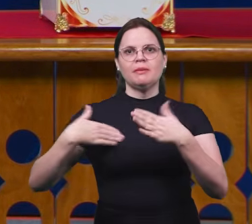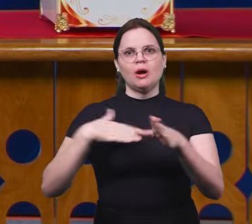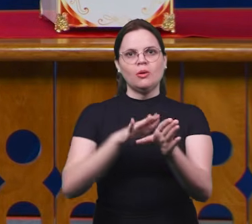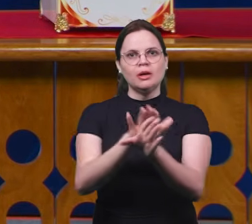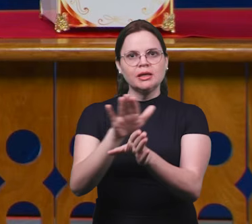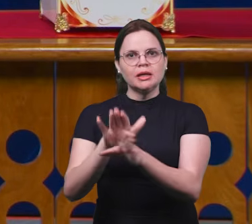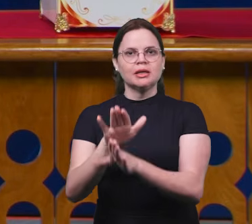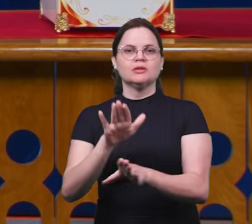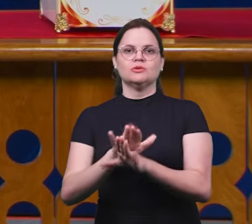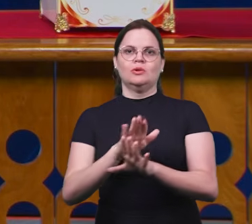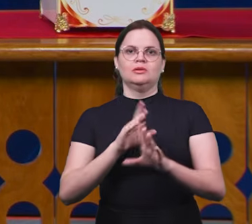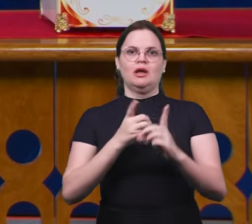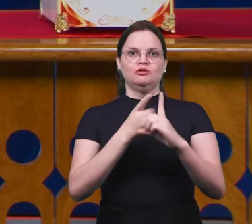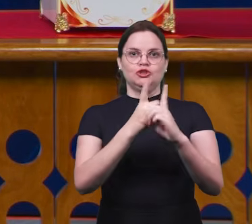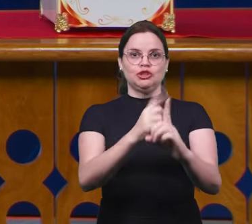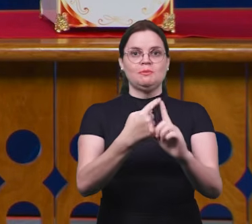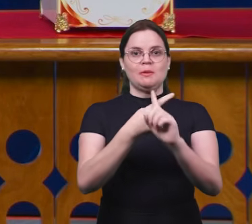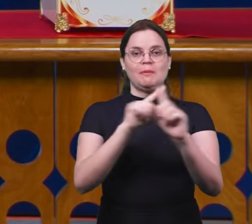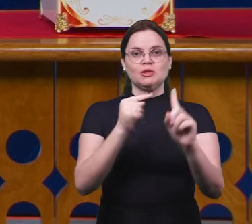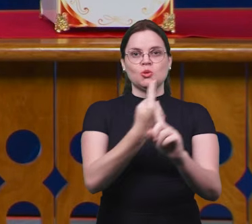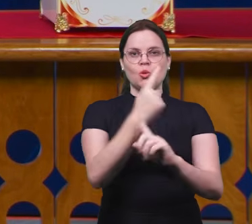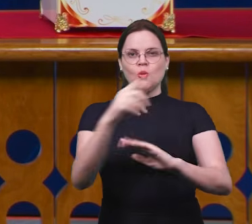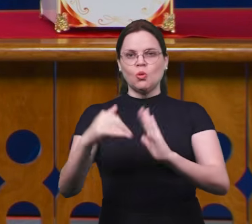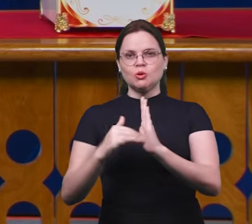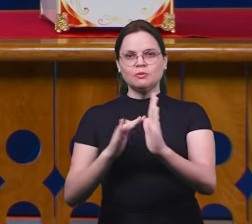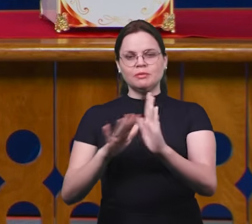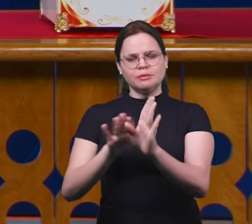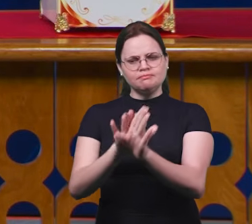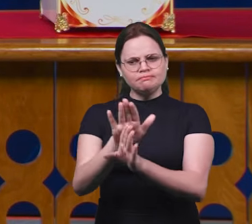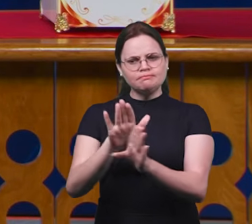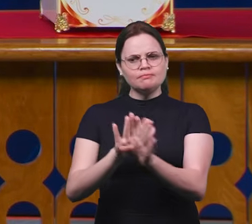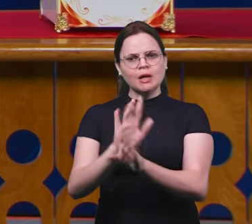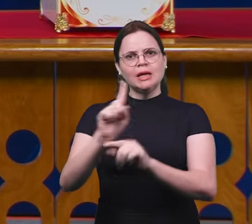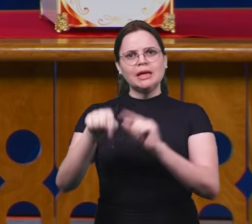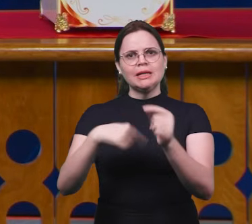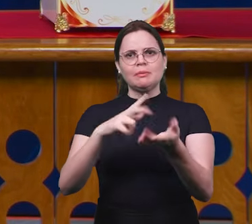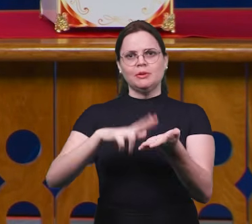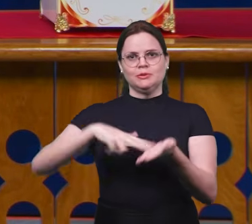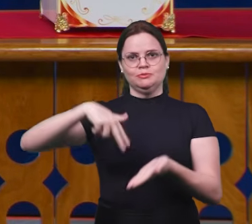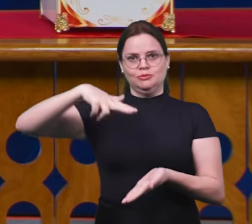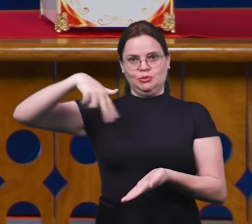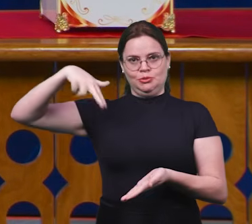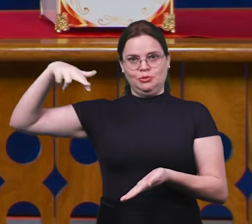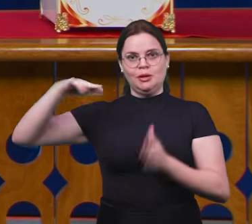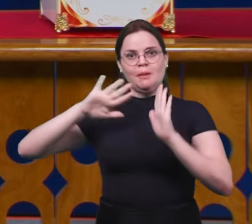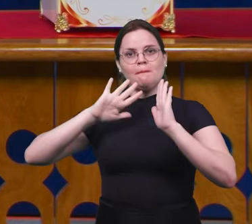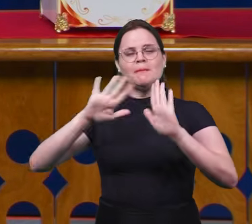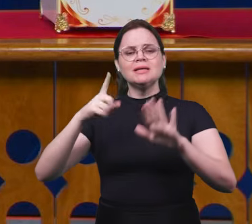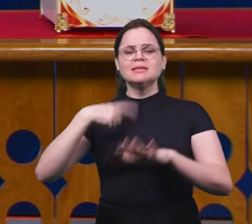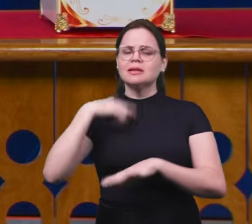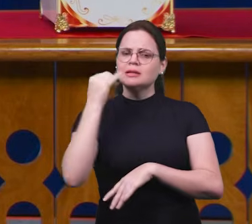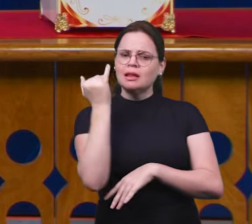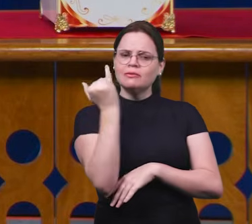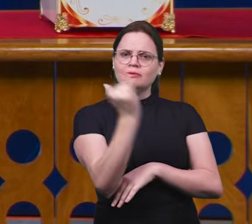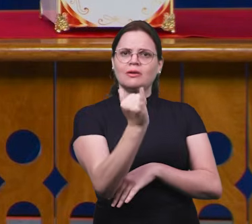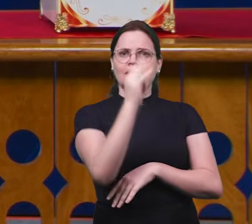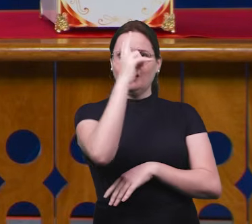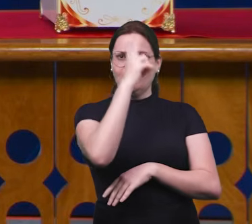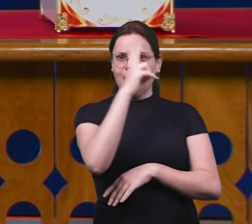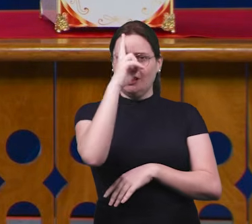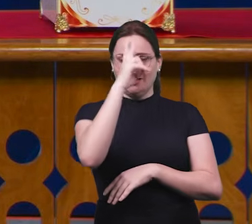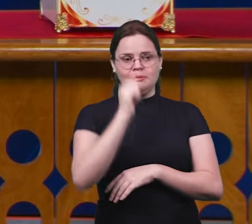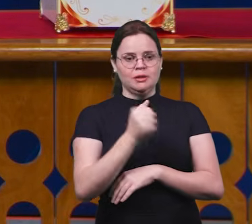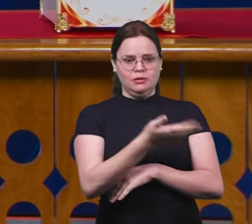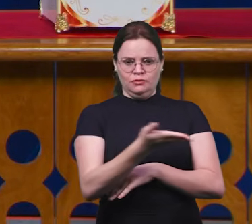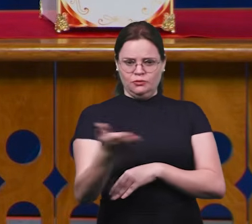discípulos. E ele fala de uma promessa maravilhosa. Ele relembra a eles que ele havia falado que eles